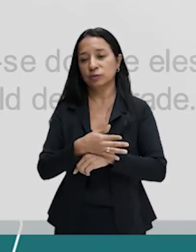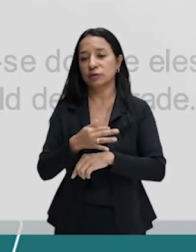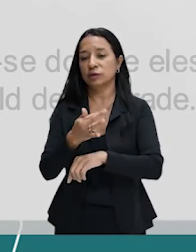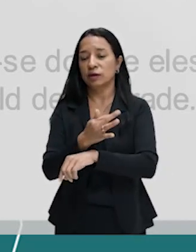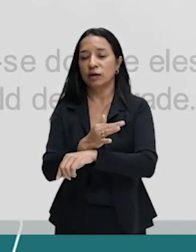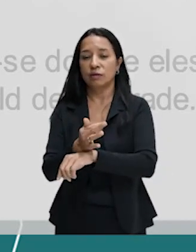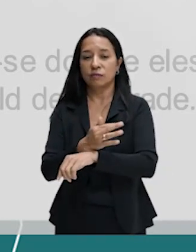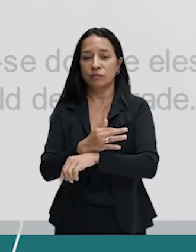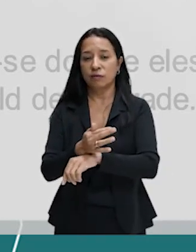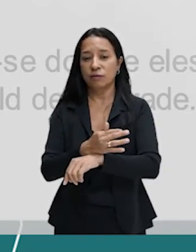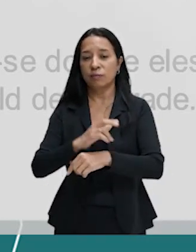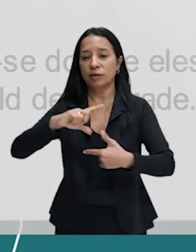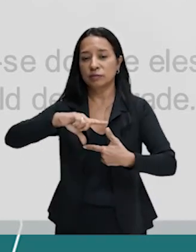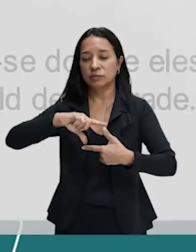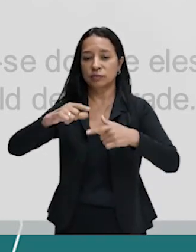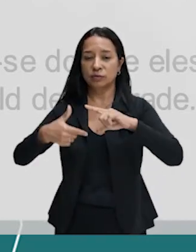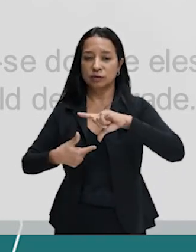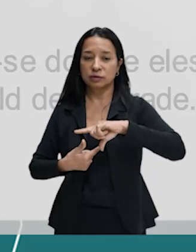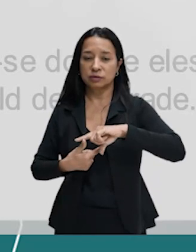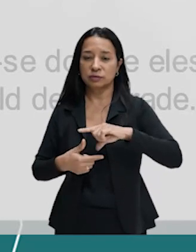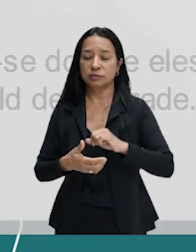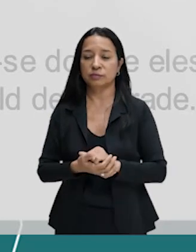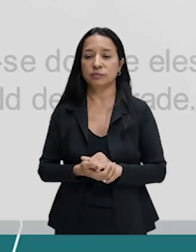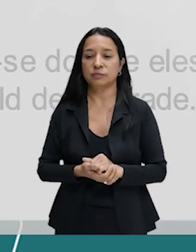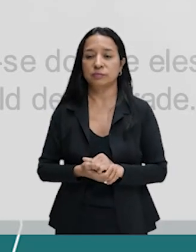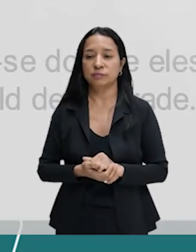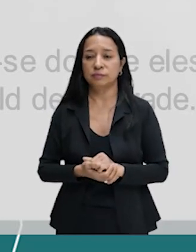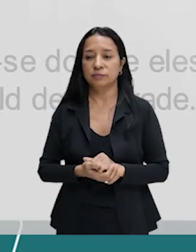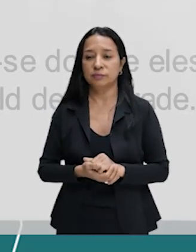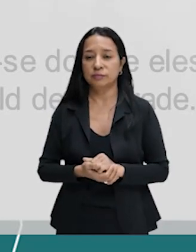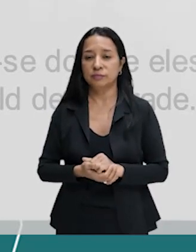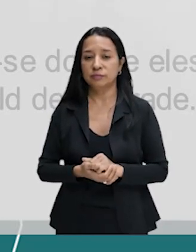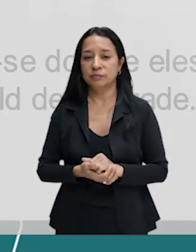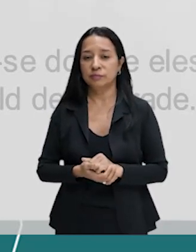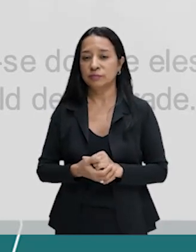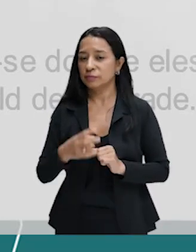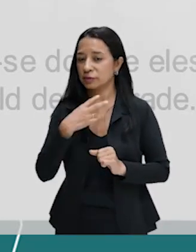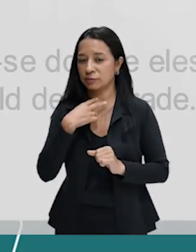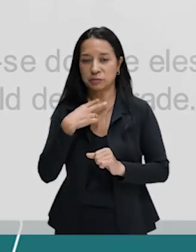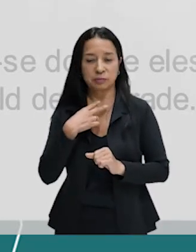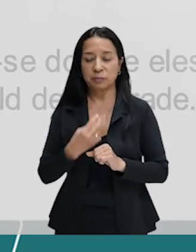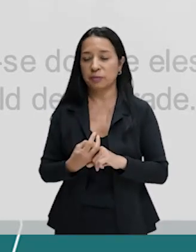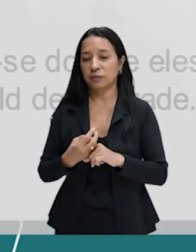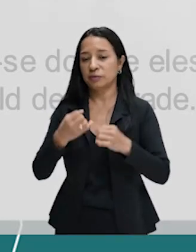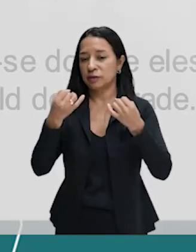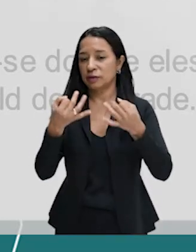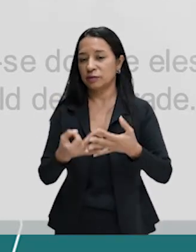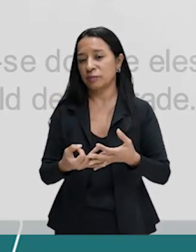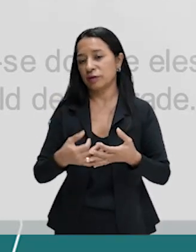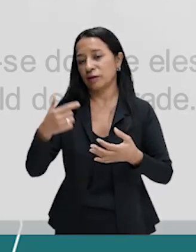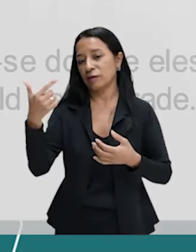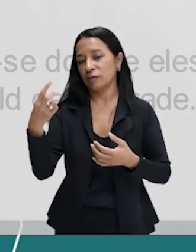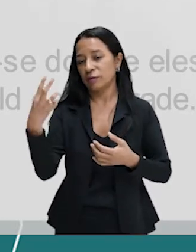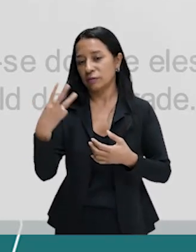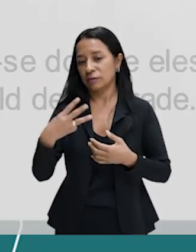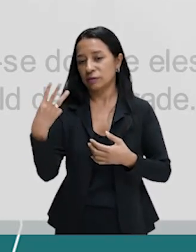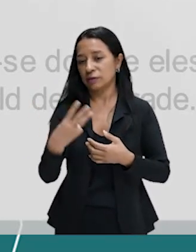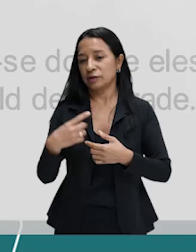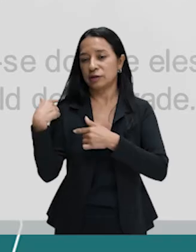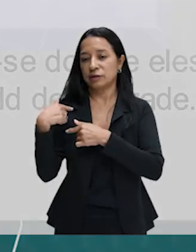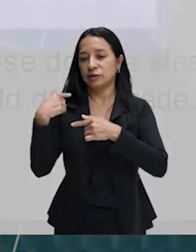modernismo, motivo pelo qual não se pode falar em uma terceira geração modernista, tá? Os poetas negam a